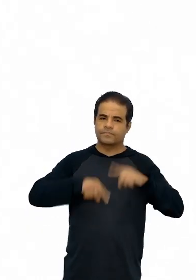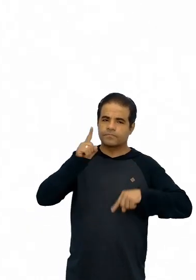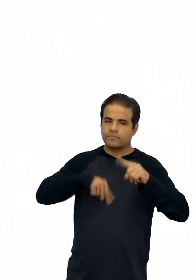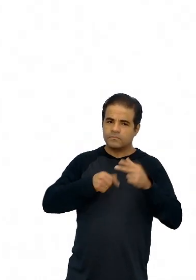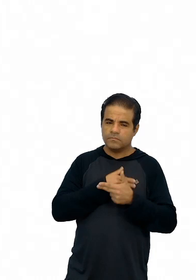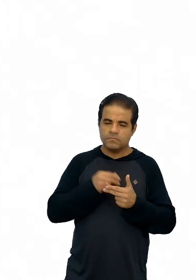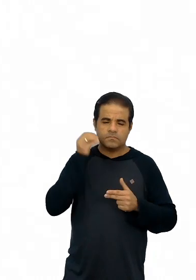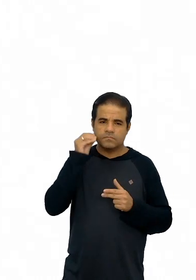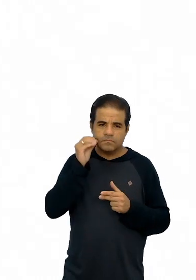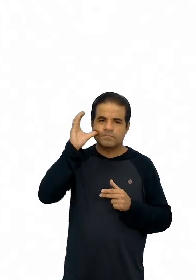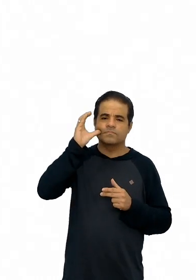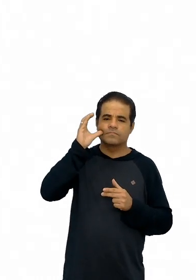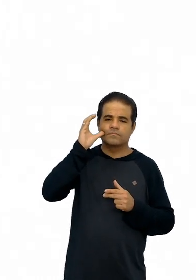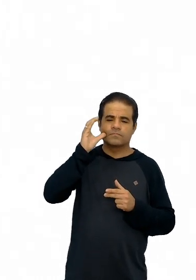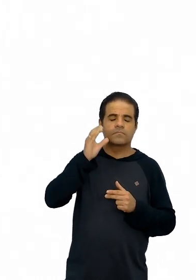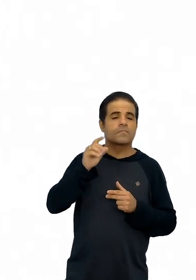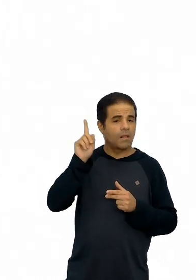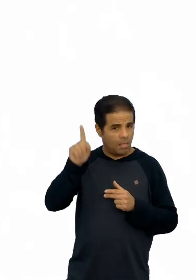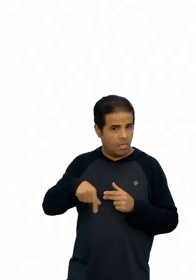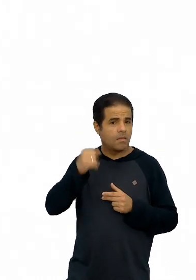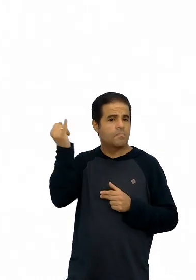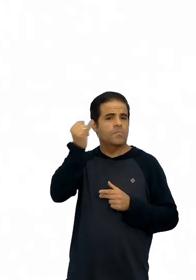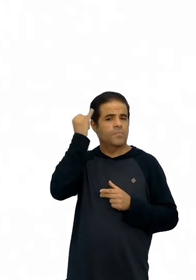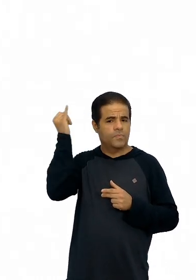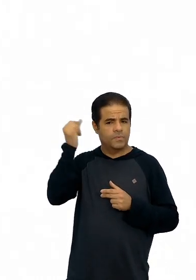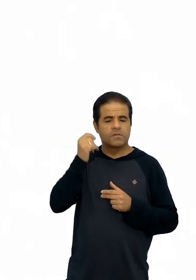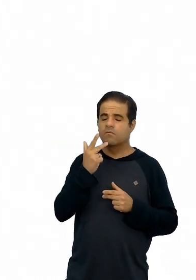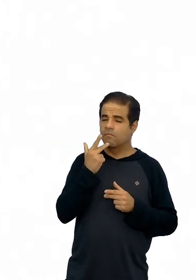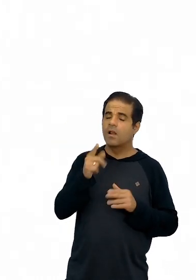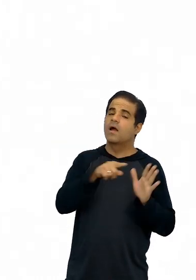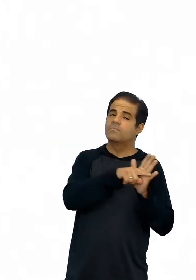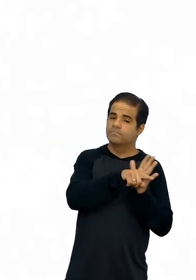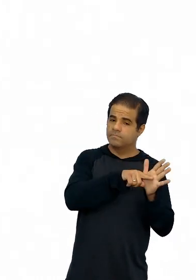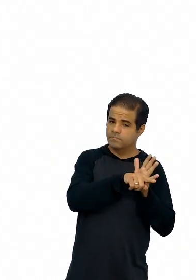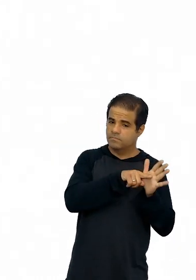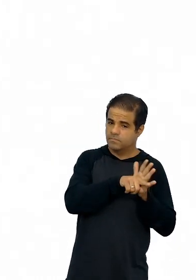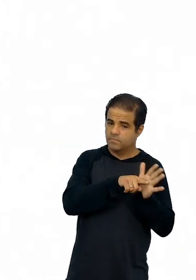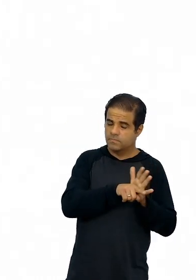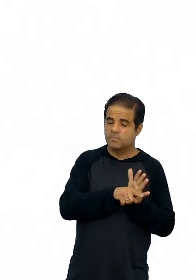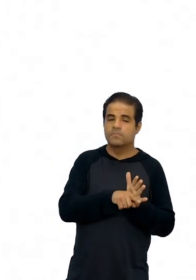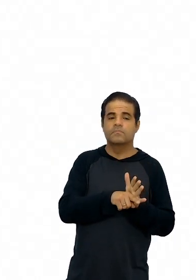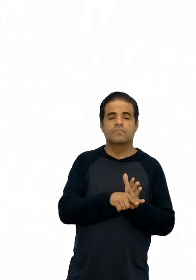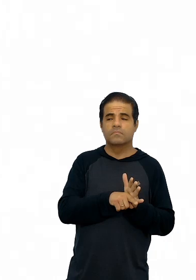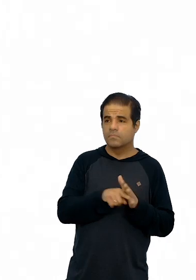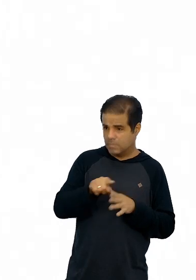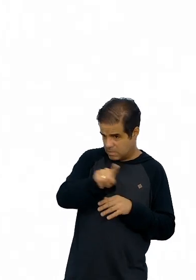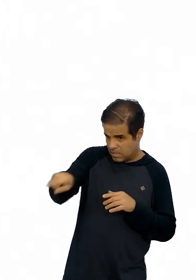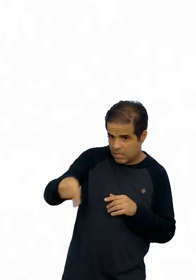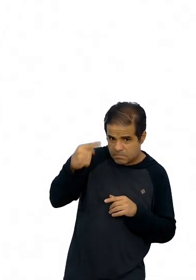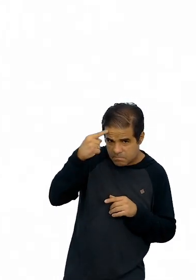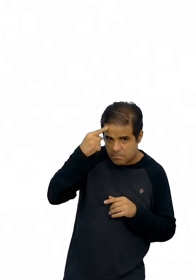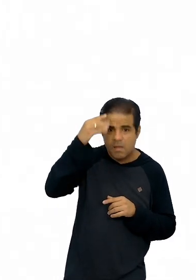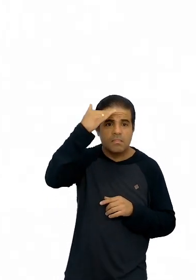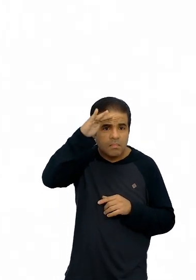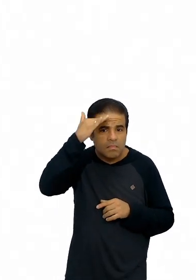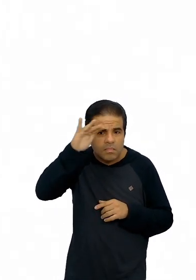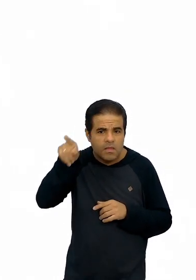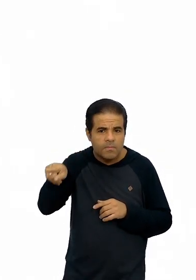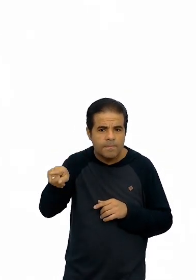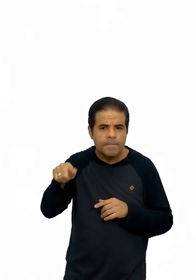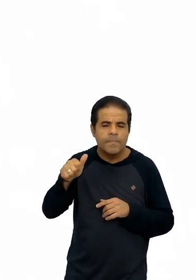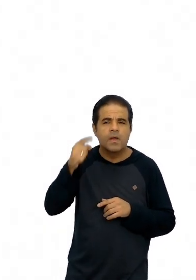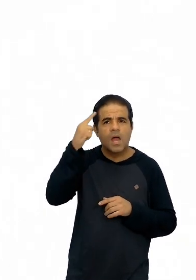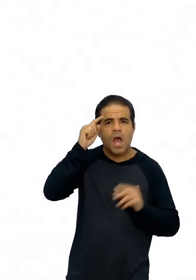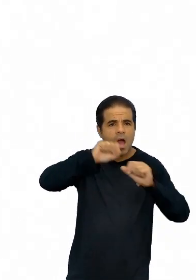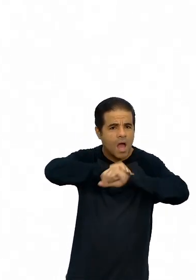conhecimento, conteúdo, tal, é importante a gente fazer essa análise, né? Será que eles compreenderam? Né? Será que eles